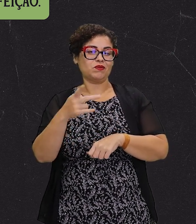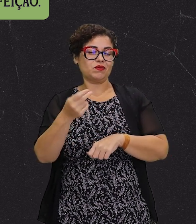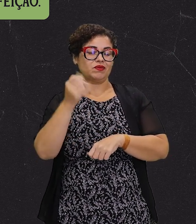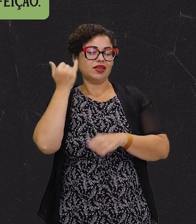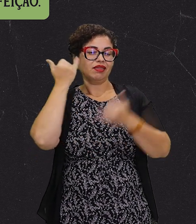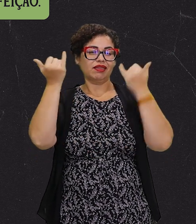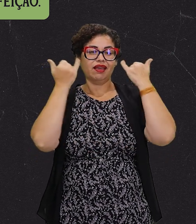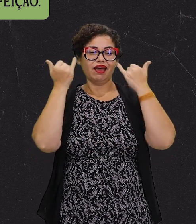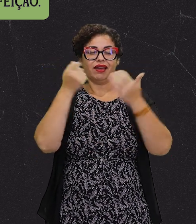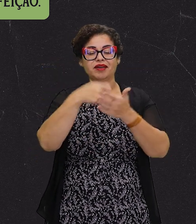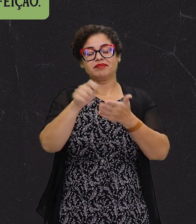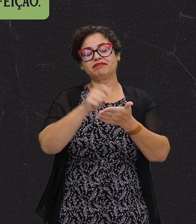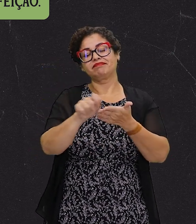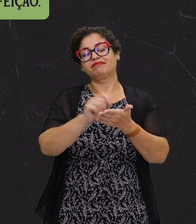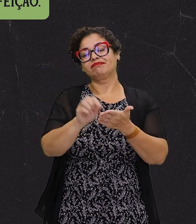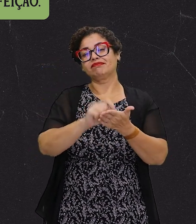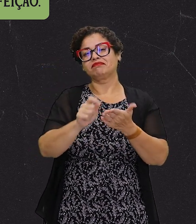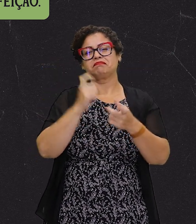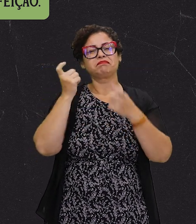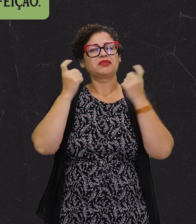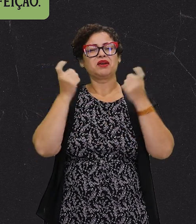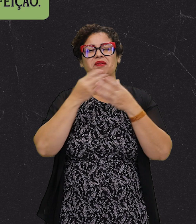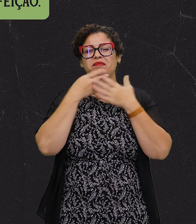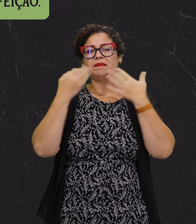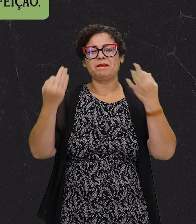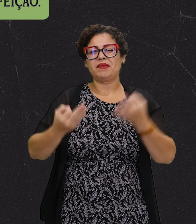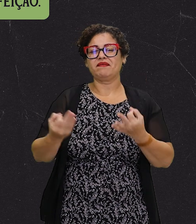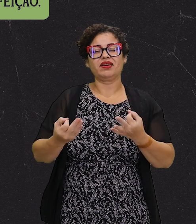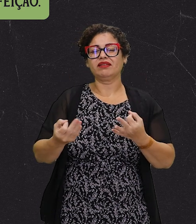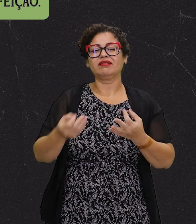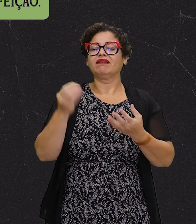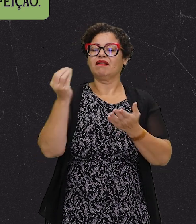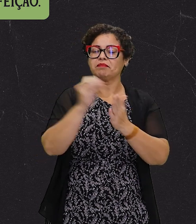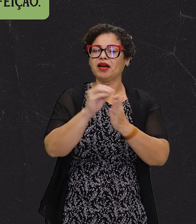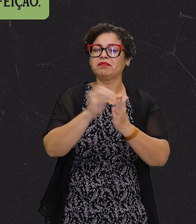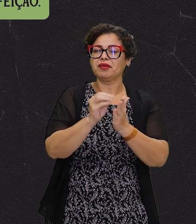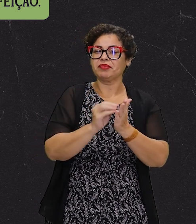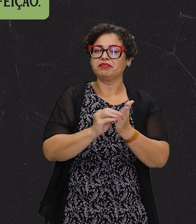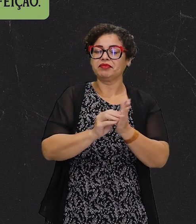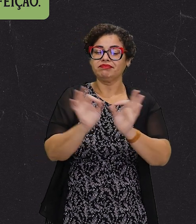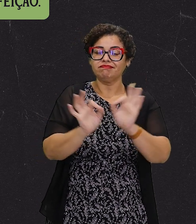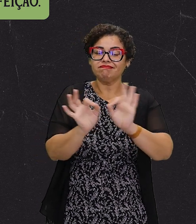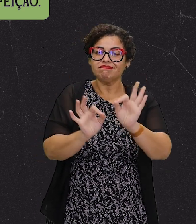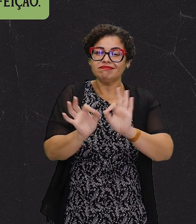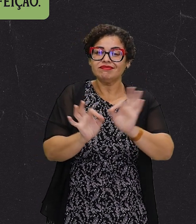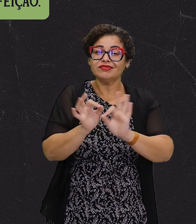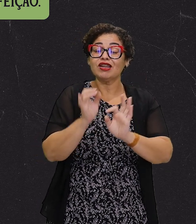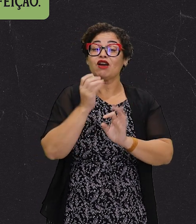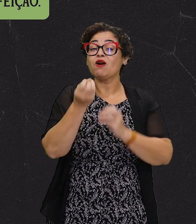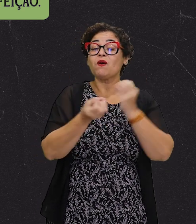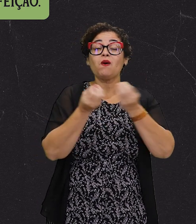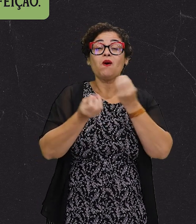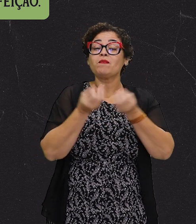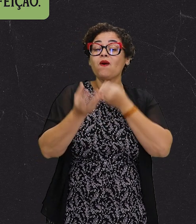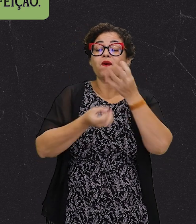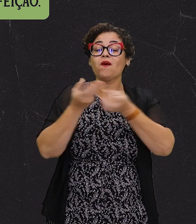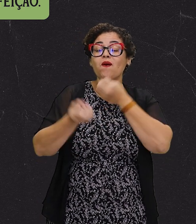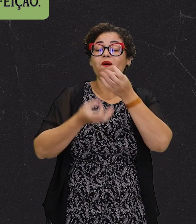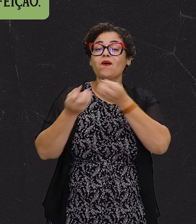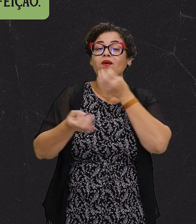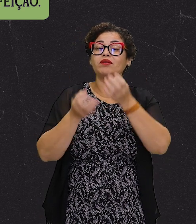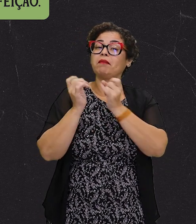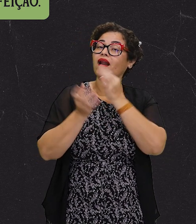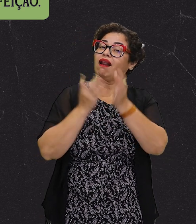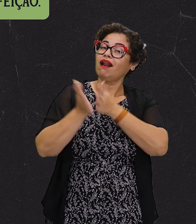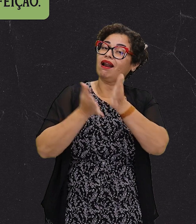no papel sem se preocupar com a perfeição. Concentre-se em contar a história de forma